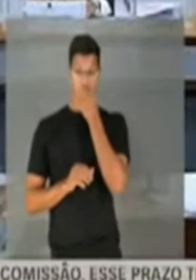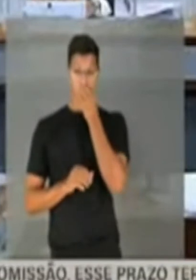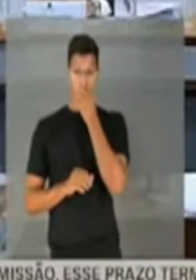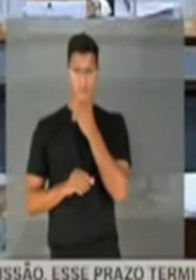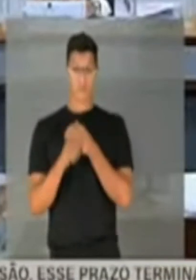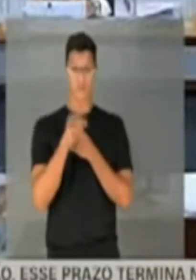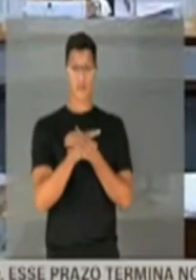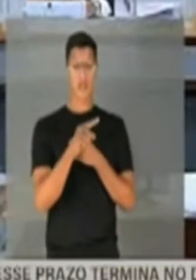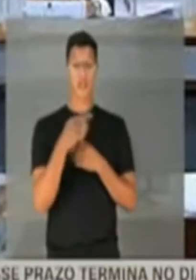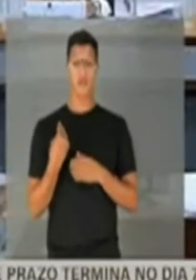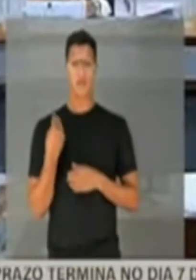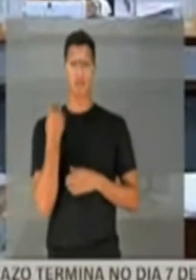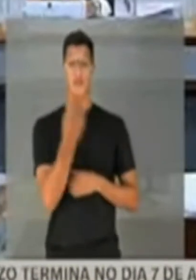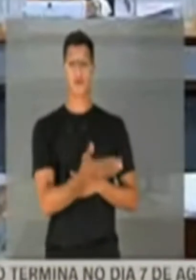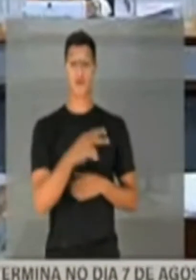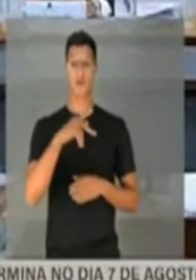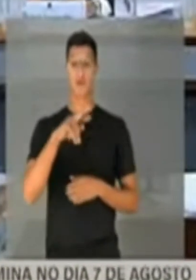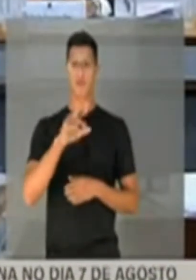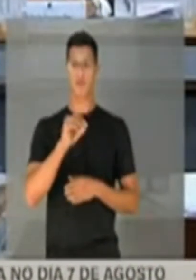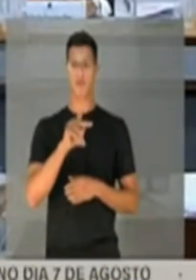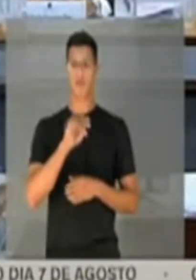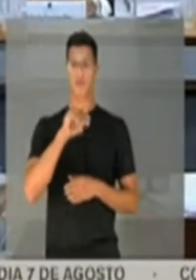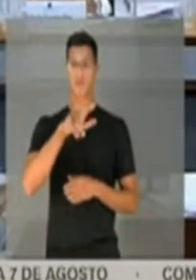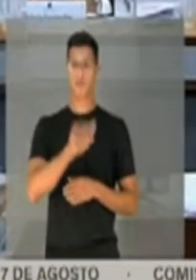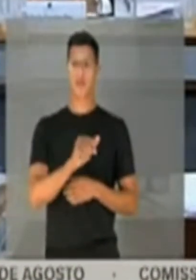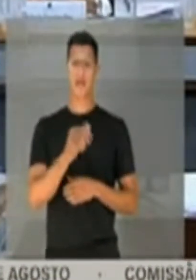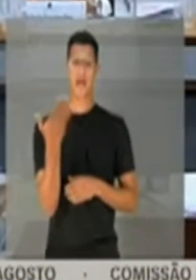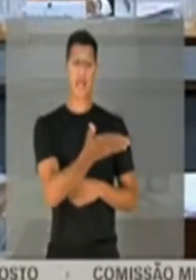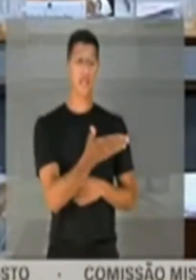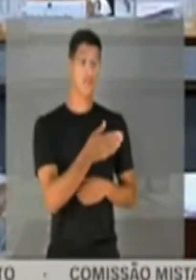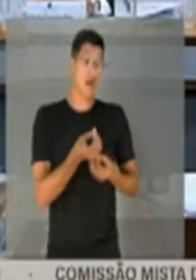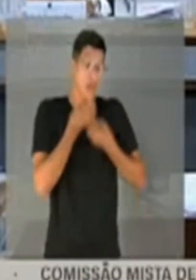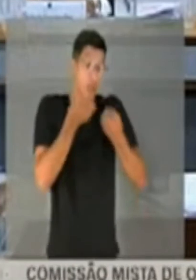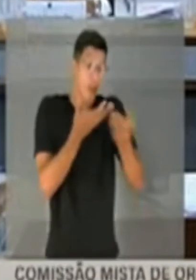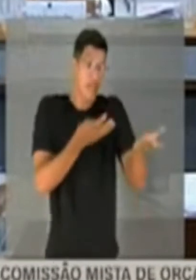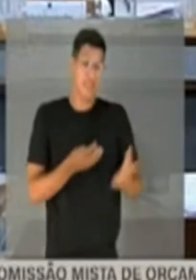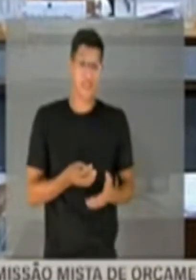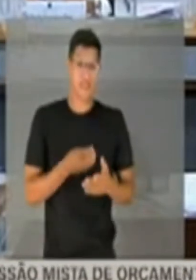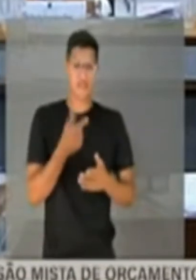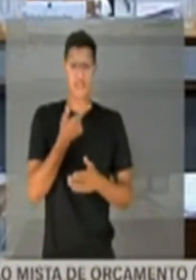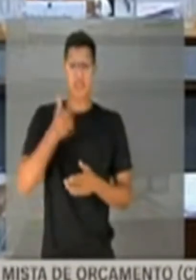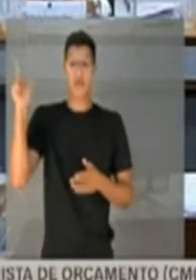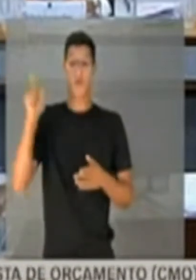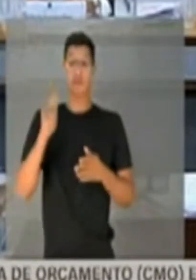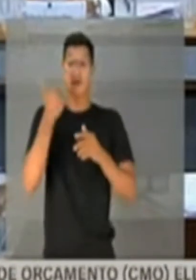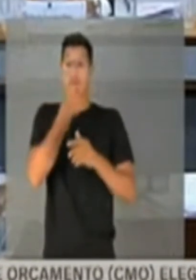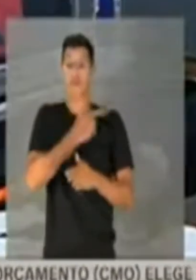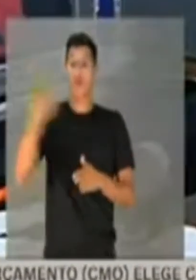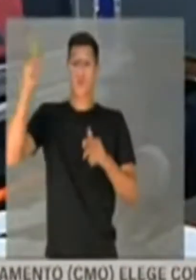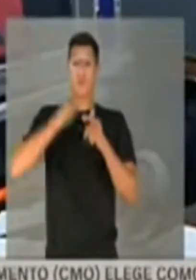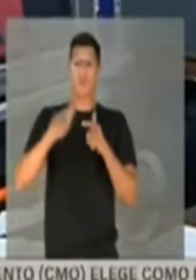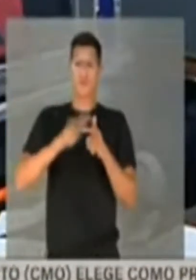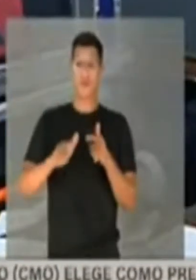Ele não atribuiu a propina pedida ao Elcio, ele atribuiu ao depoente. Esse é um outro problema. É um outro grande problema.